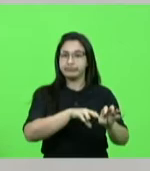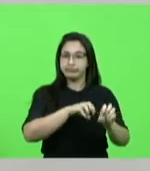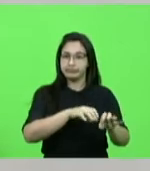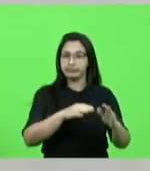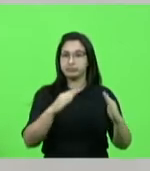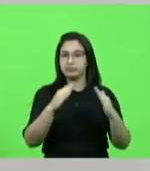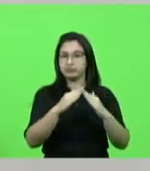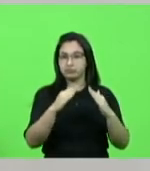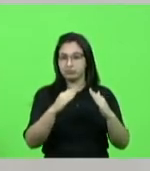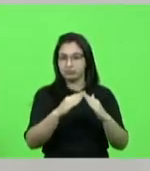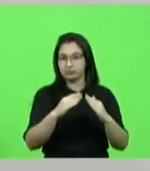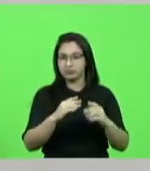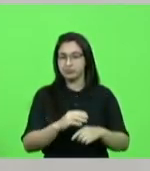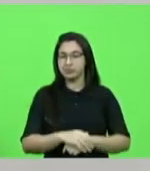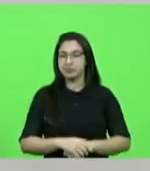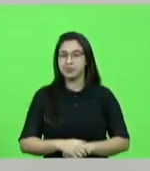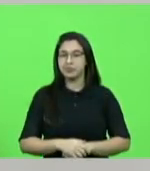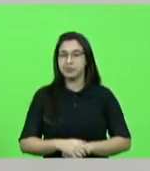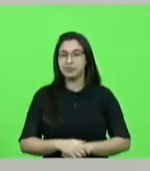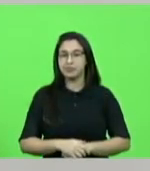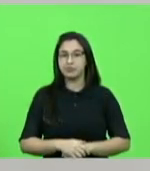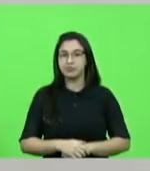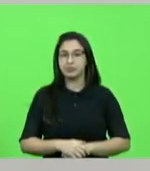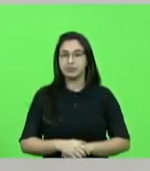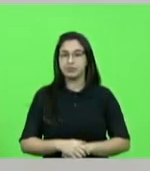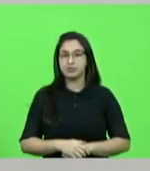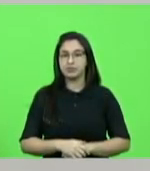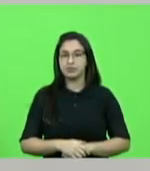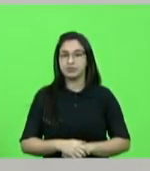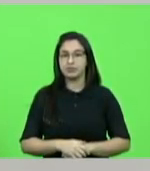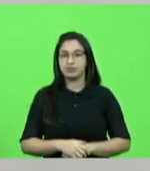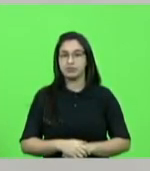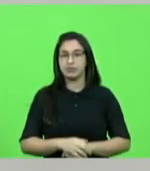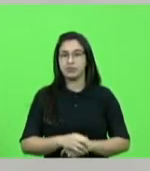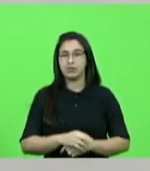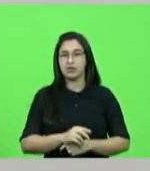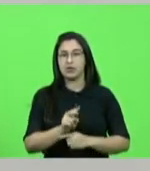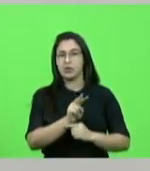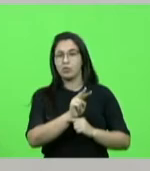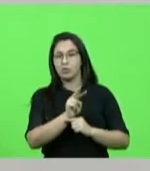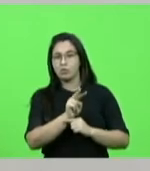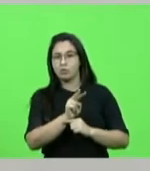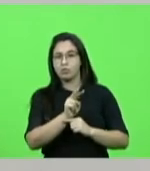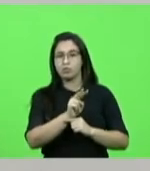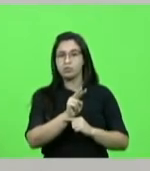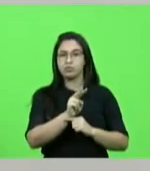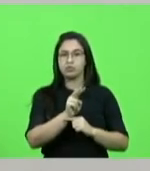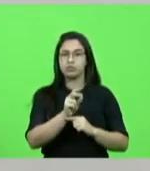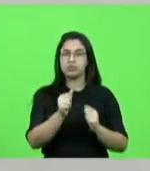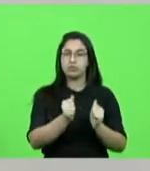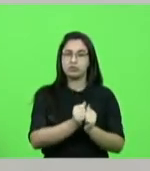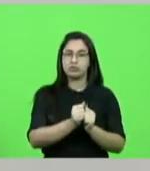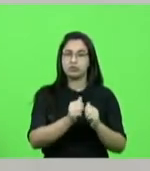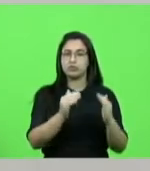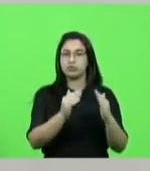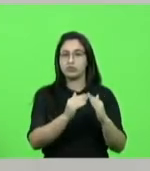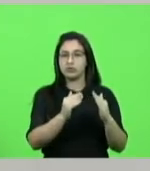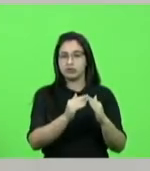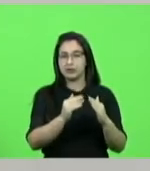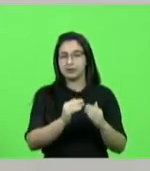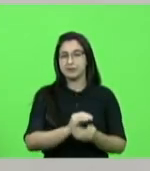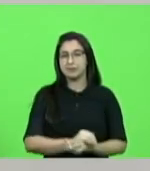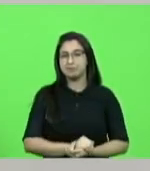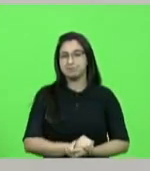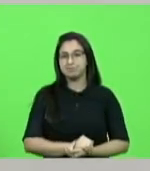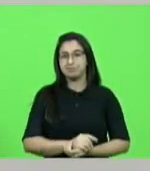aula domiciliar, ou seja, de acompanhar seus filhos em casa. É